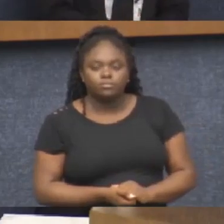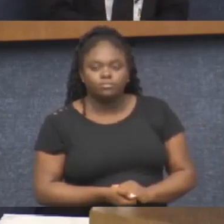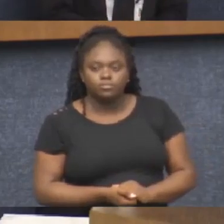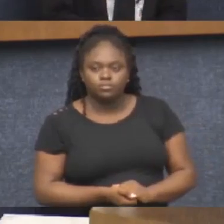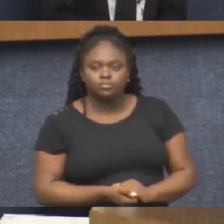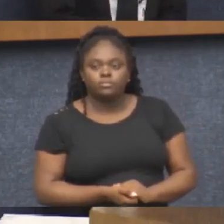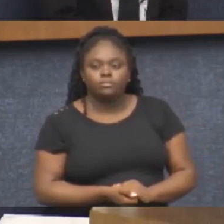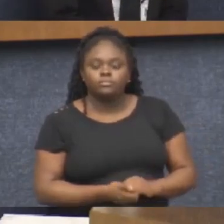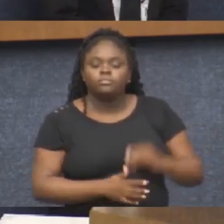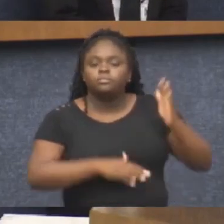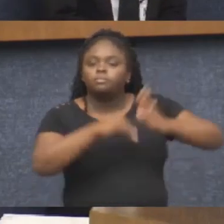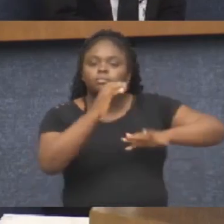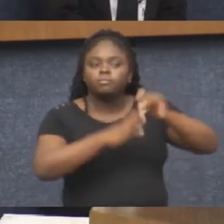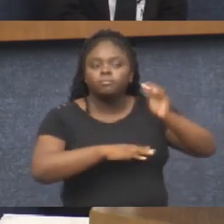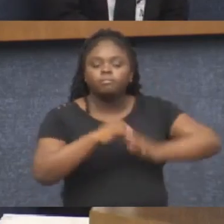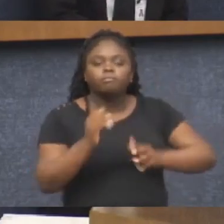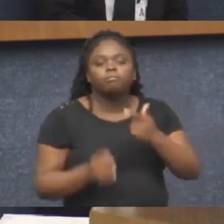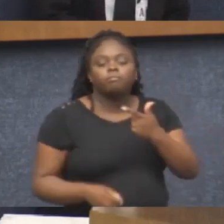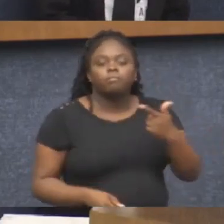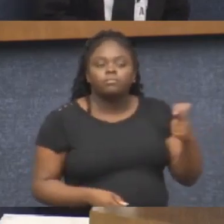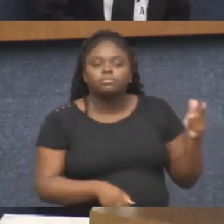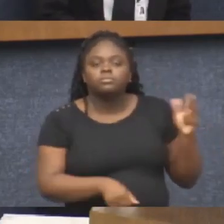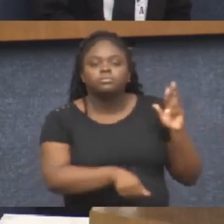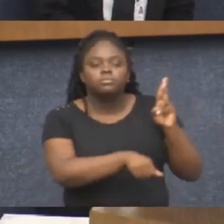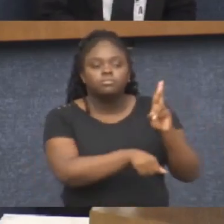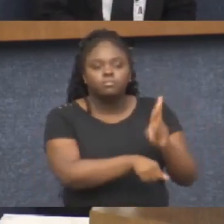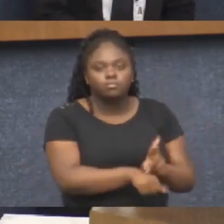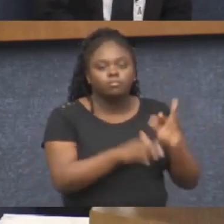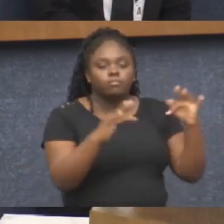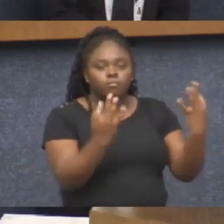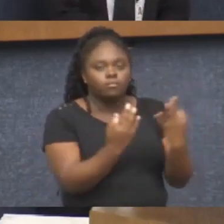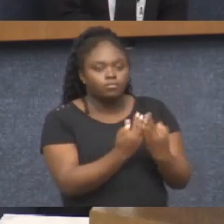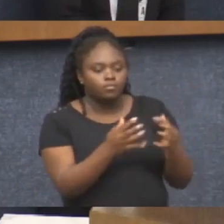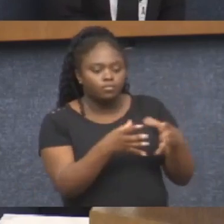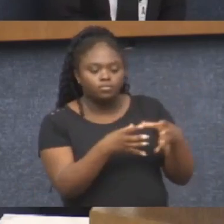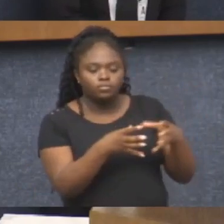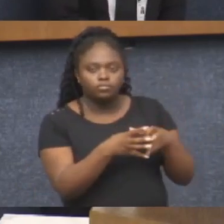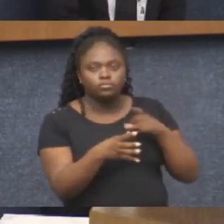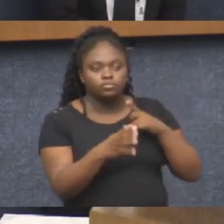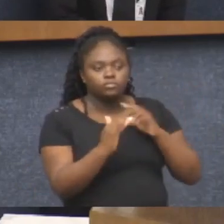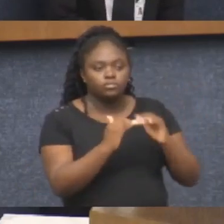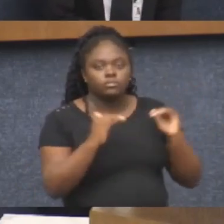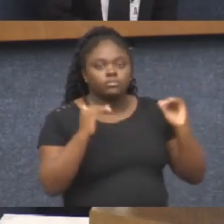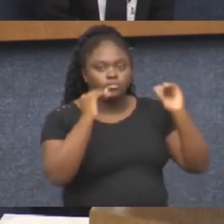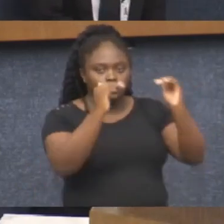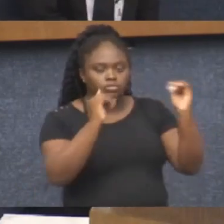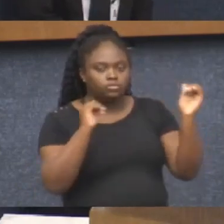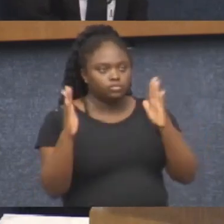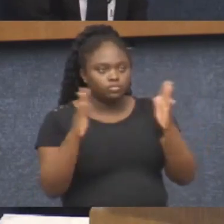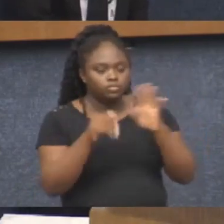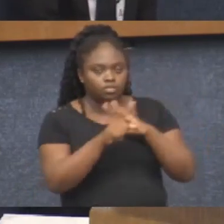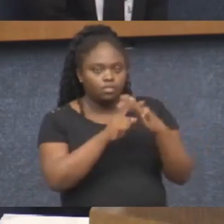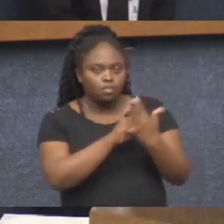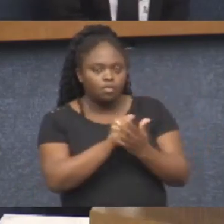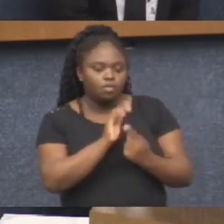E profissionais sem residência de família e comunidade tiveram um aumento nessas mesmas condições durante a pandemia.